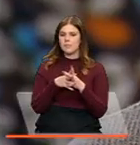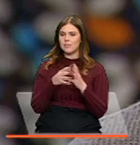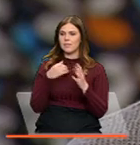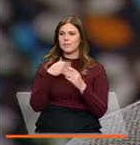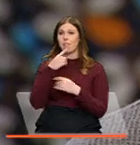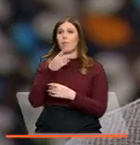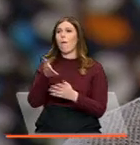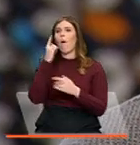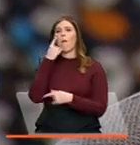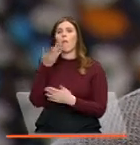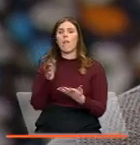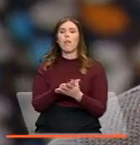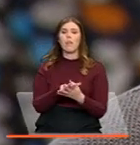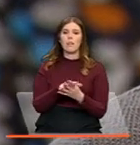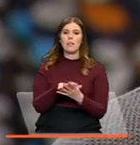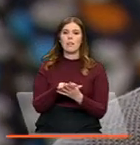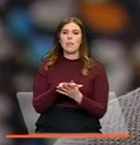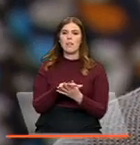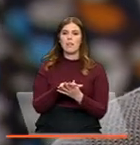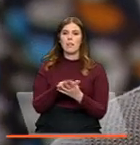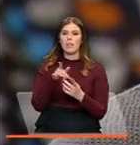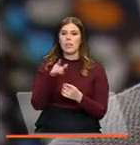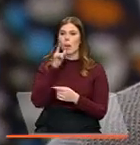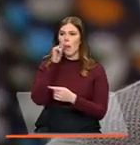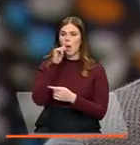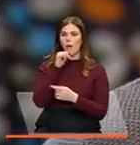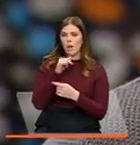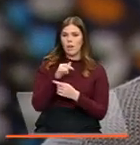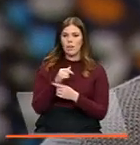E diz, olha, irmão, este é o pai.